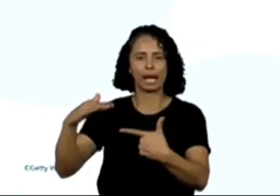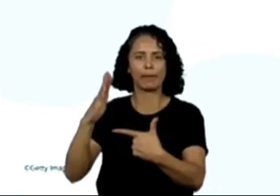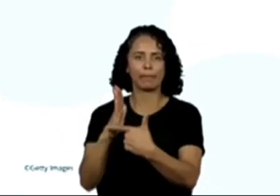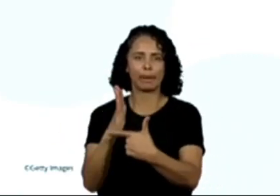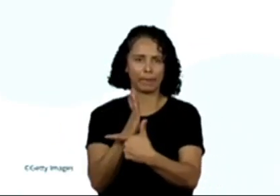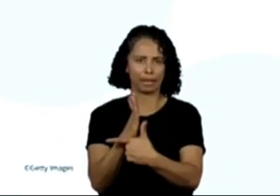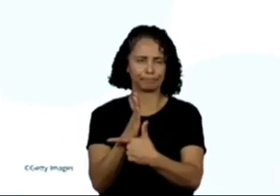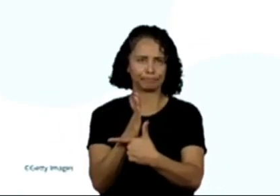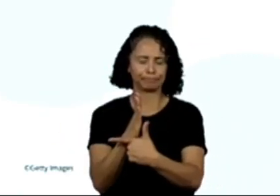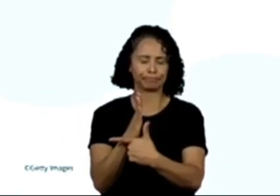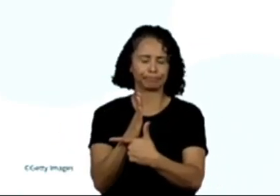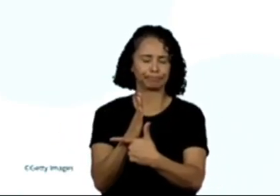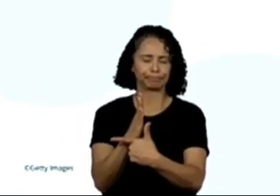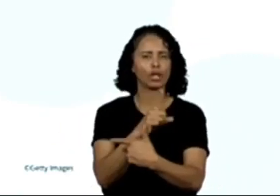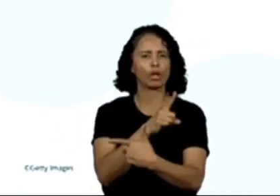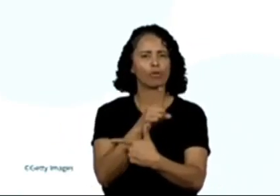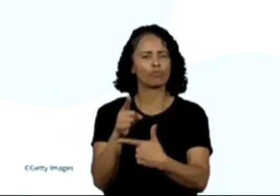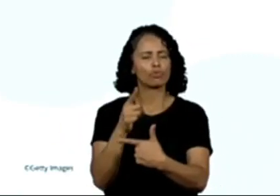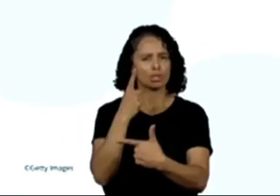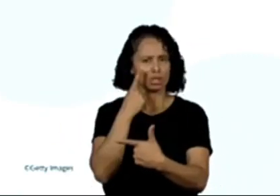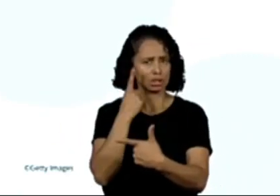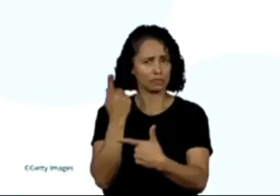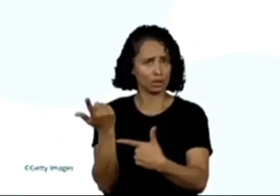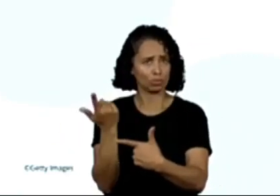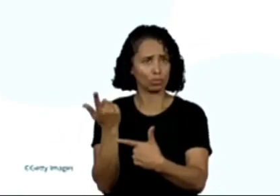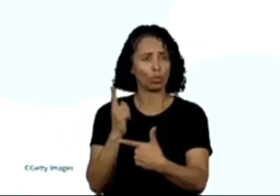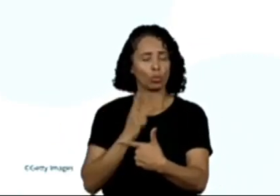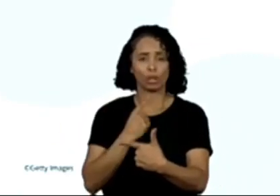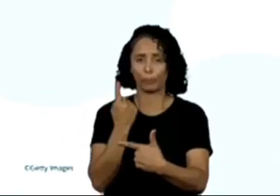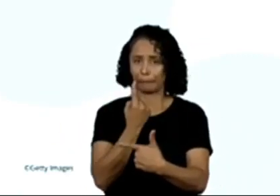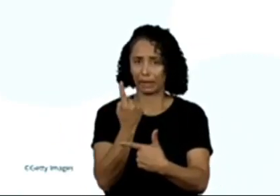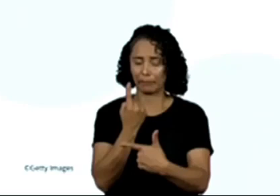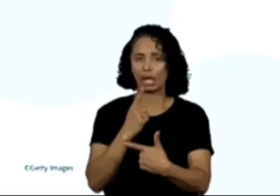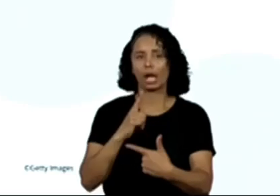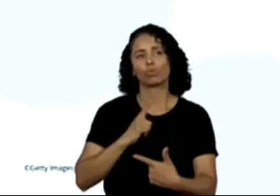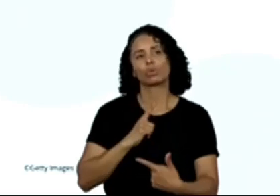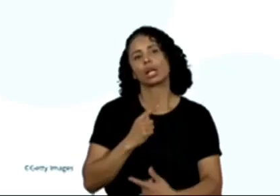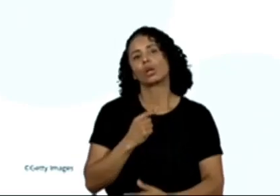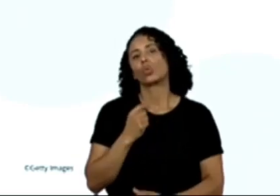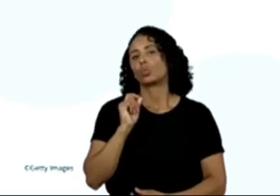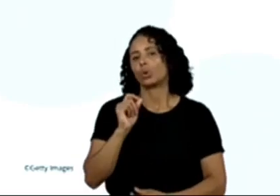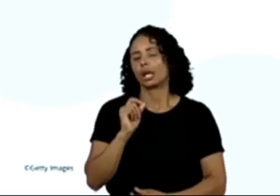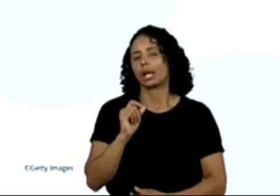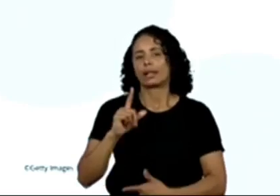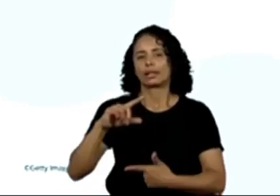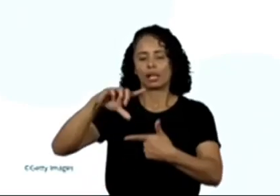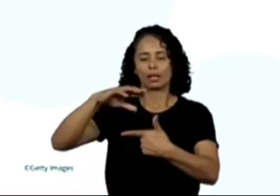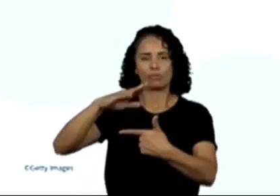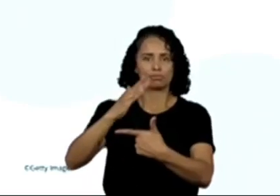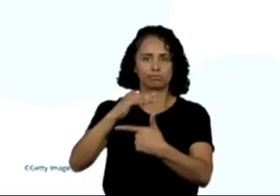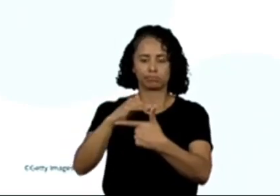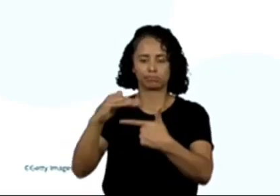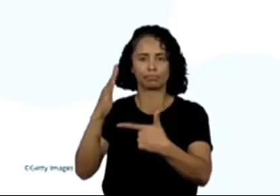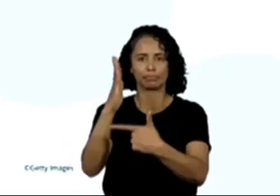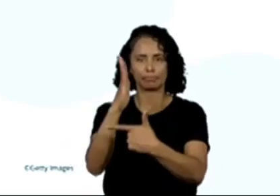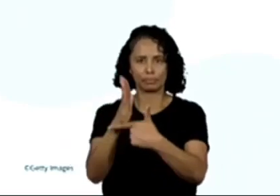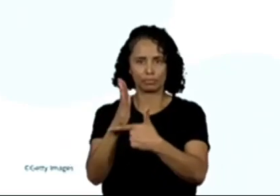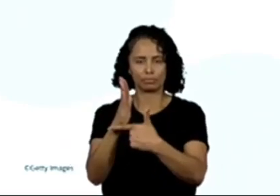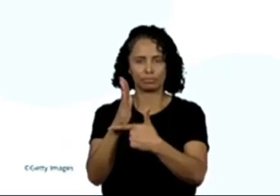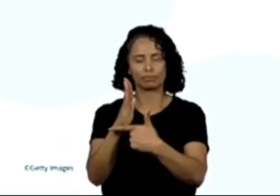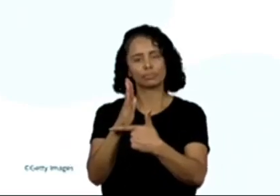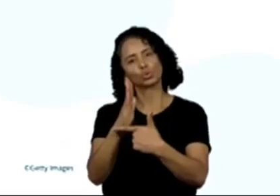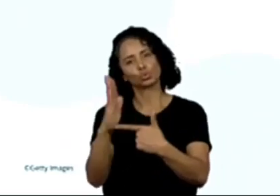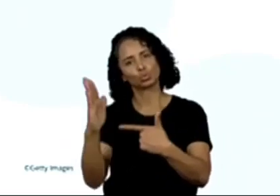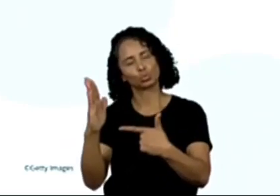eu tô apagando, né? Então, dessa primeira parte eu peguei 2 dessa primeira pizza, que nem você fez, né, Joel? Sim. Da segunda pizza também peguei 2